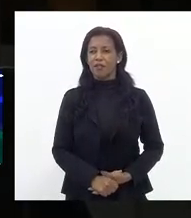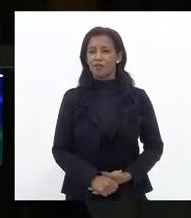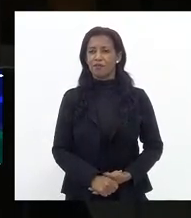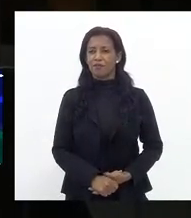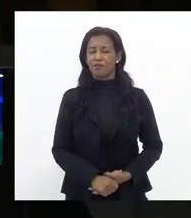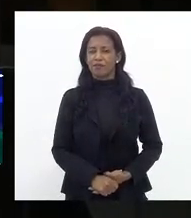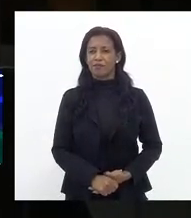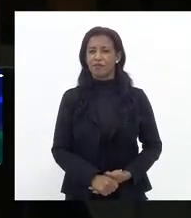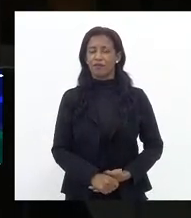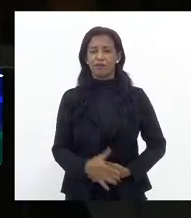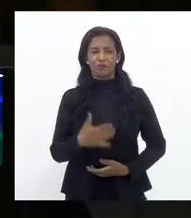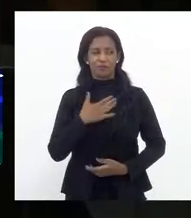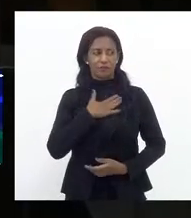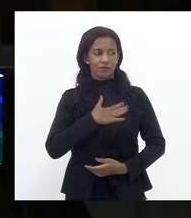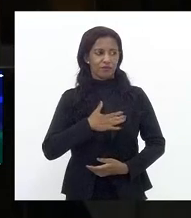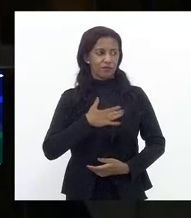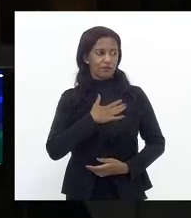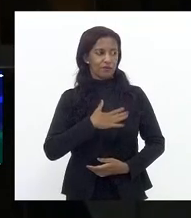gostaria